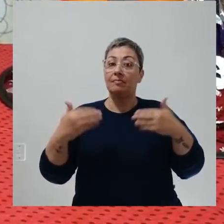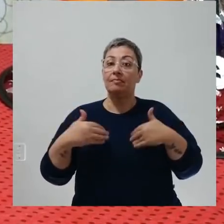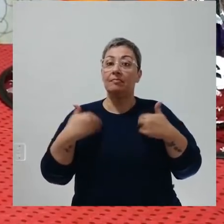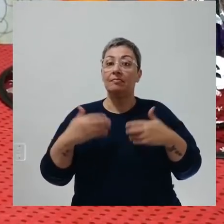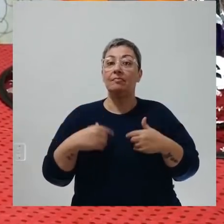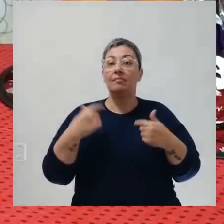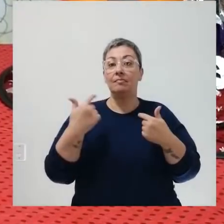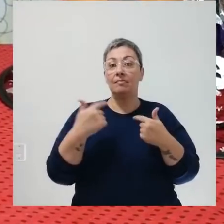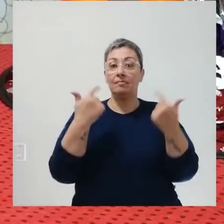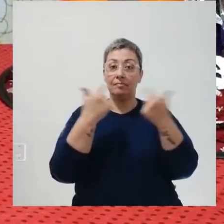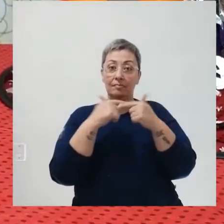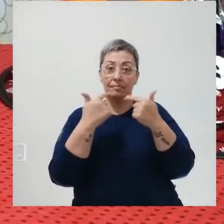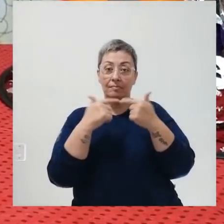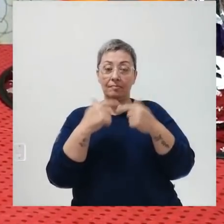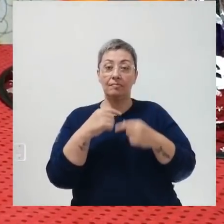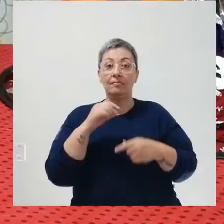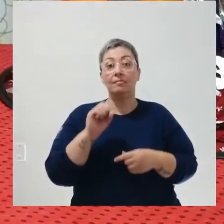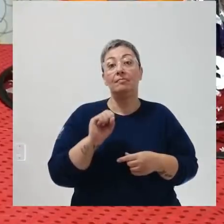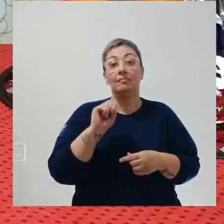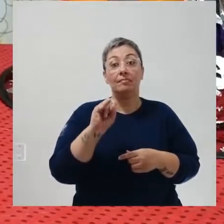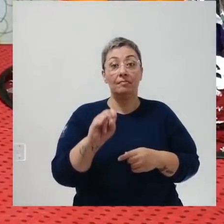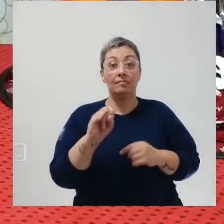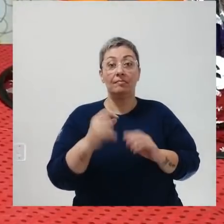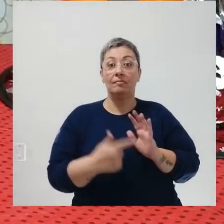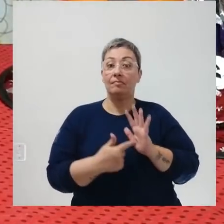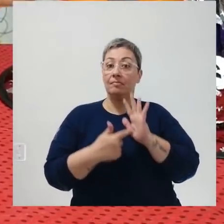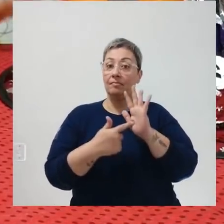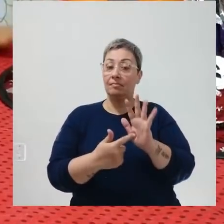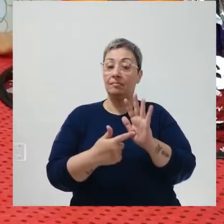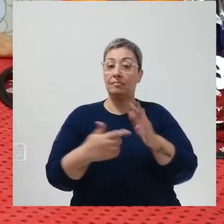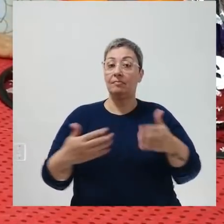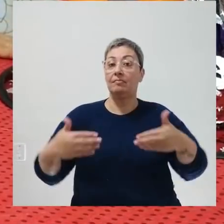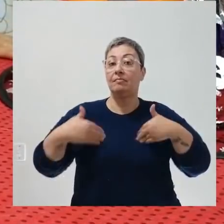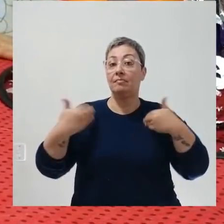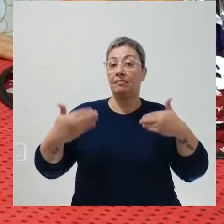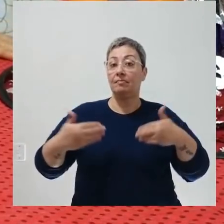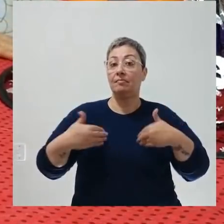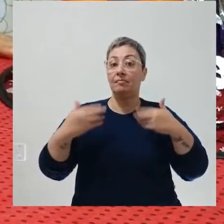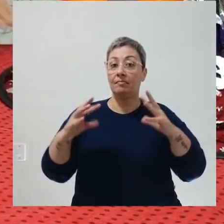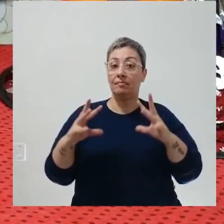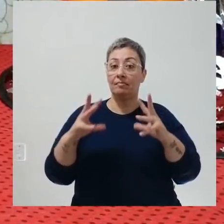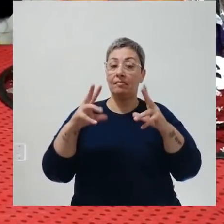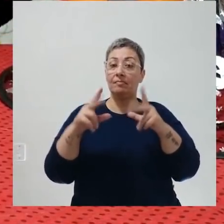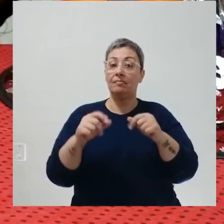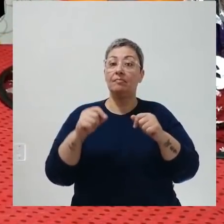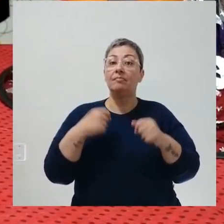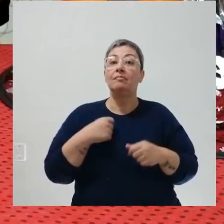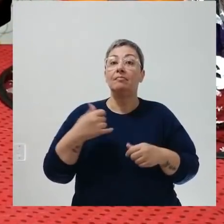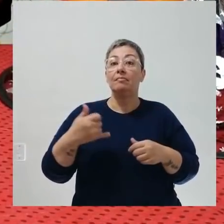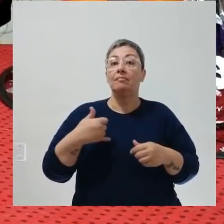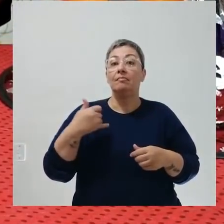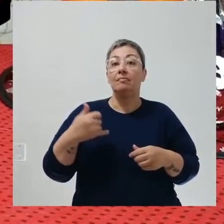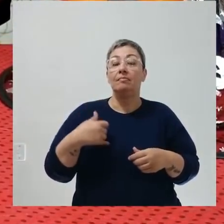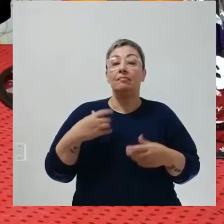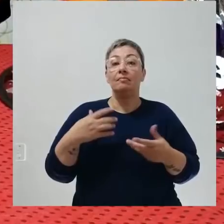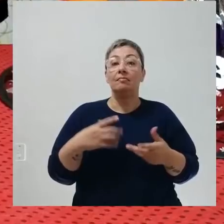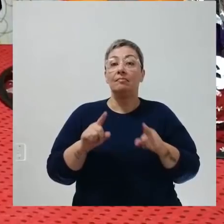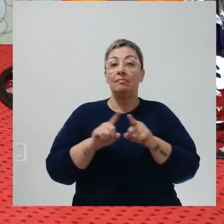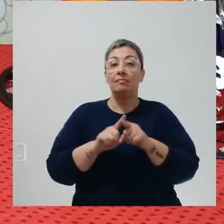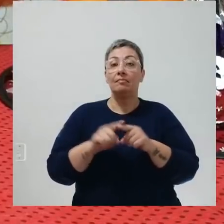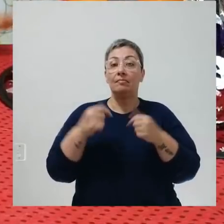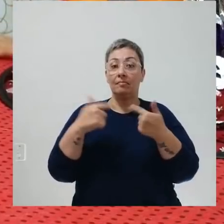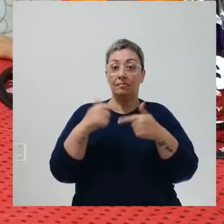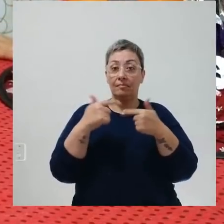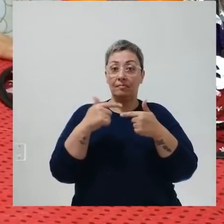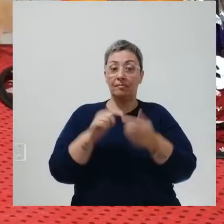está contente, dê risada. Se você está contente, quer mostrar a toda a gente. Se você está contente,